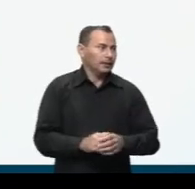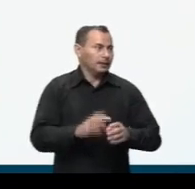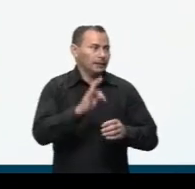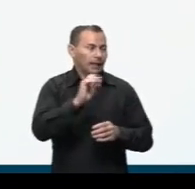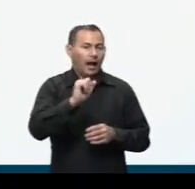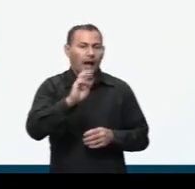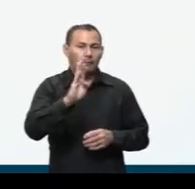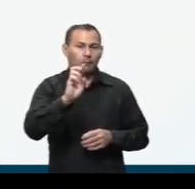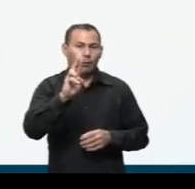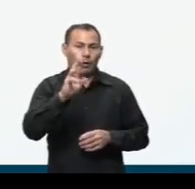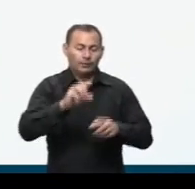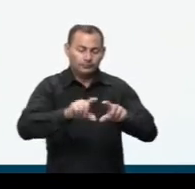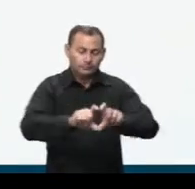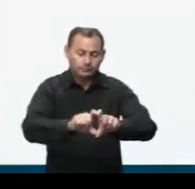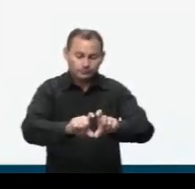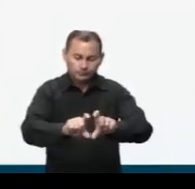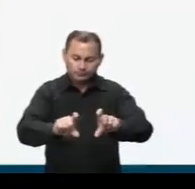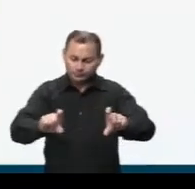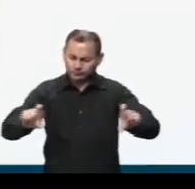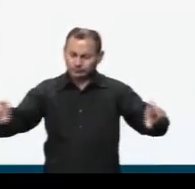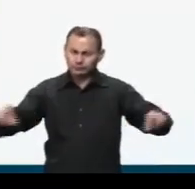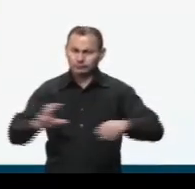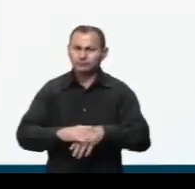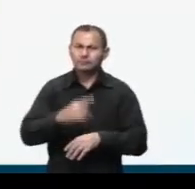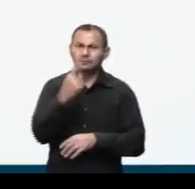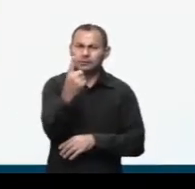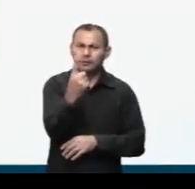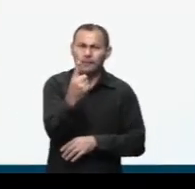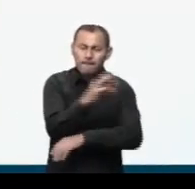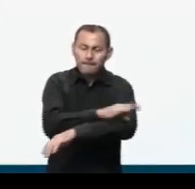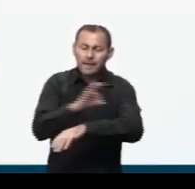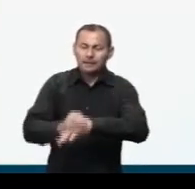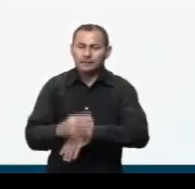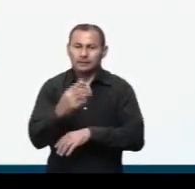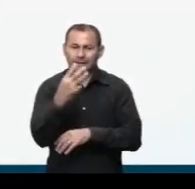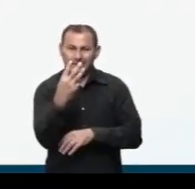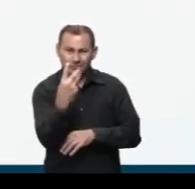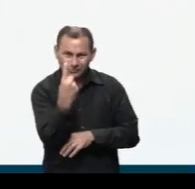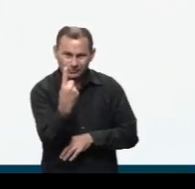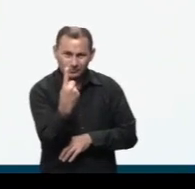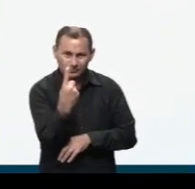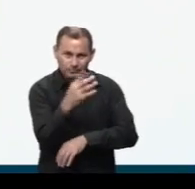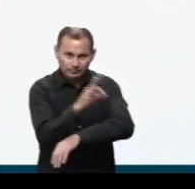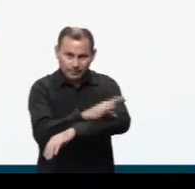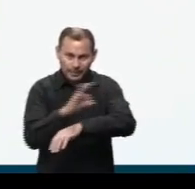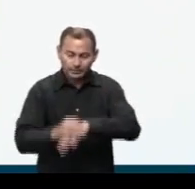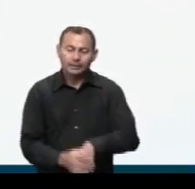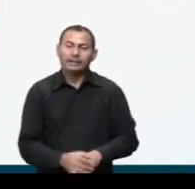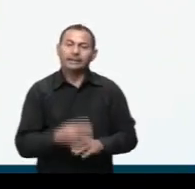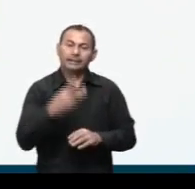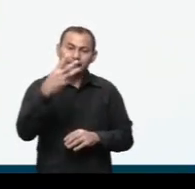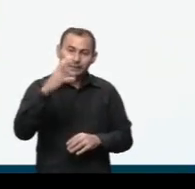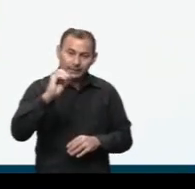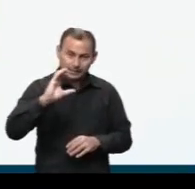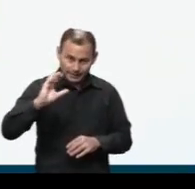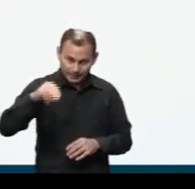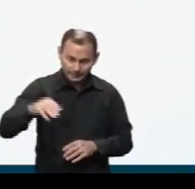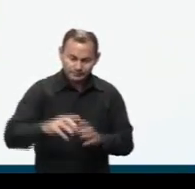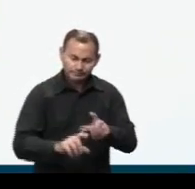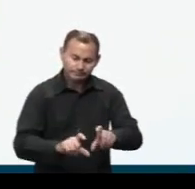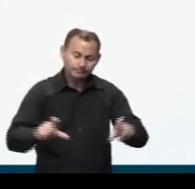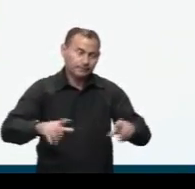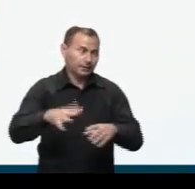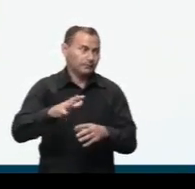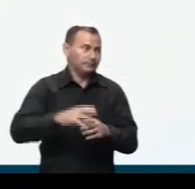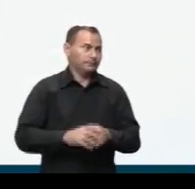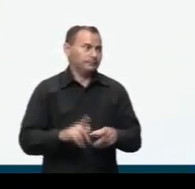nível. Mas, professor, você falou que tinha que ter 1,30 m. Ok, não necessariamente, depende do seu terreno. Se